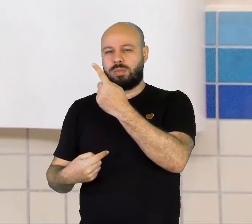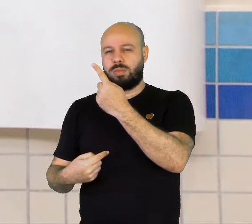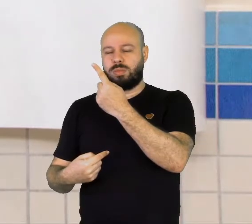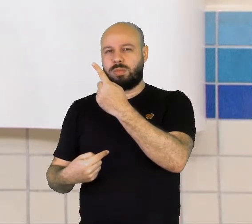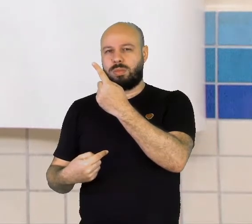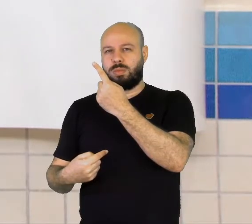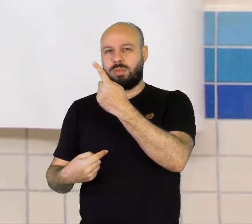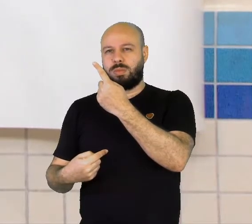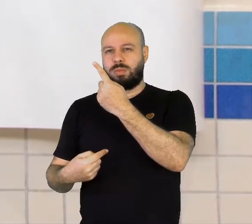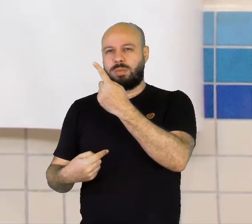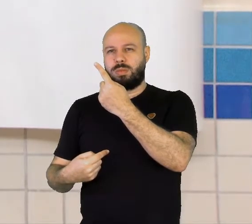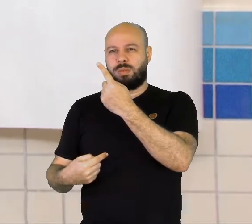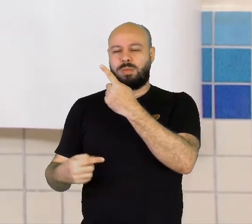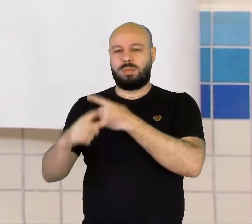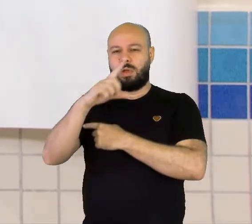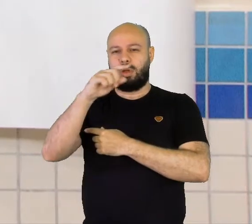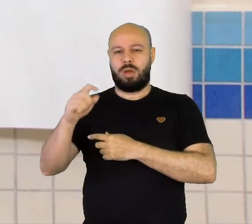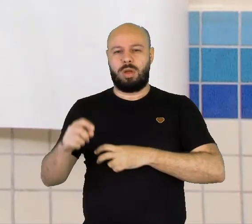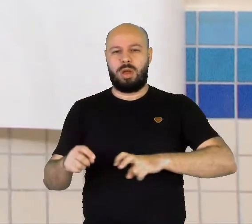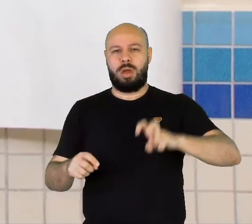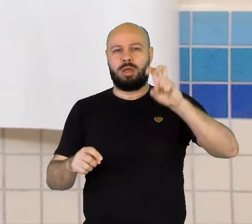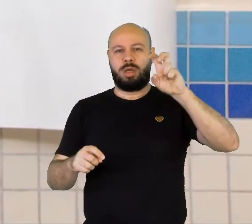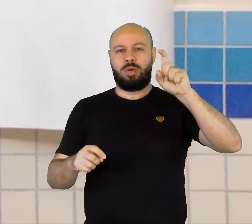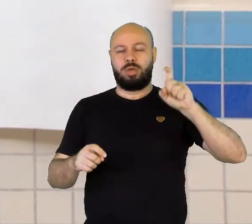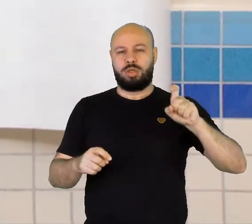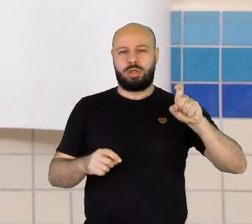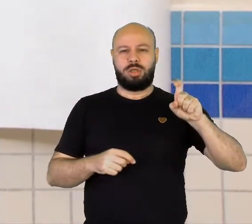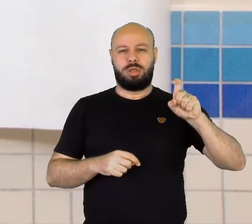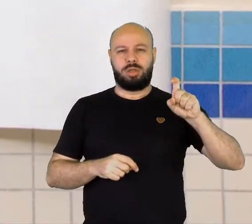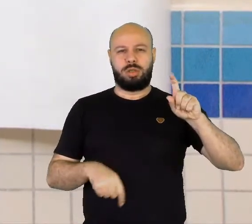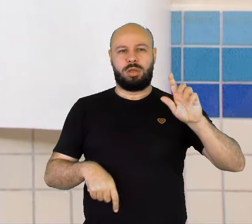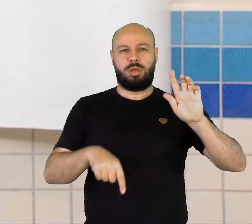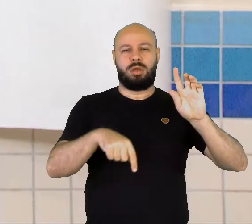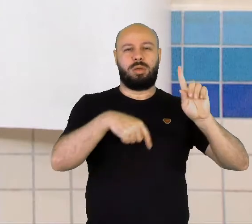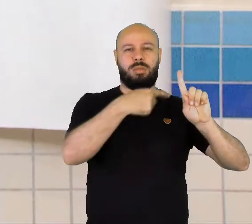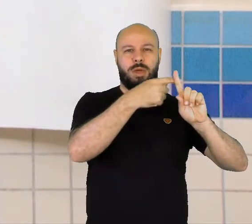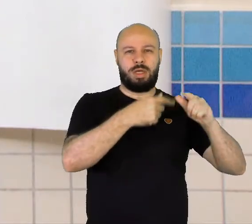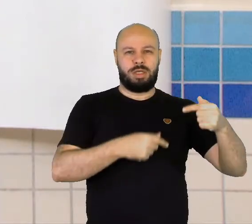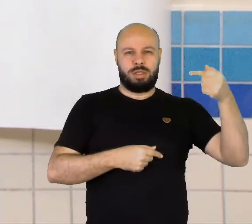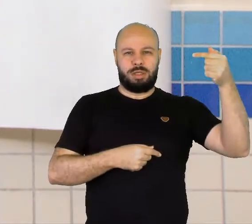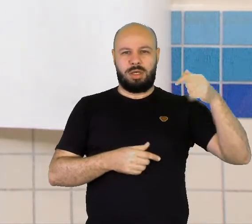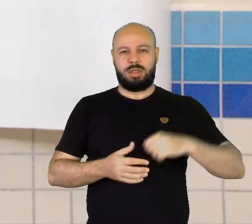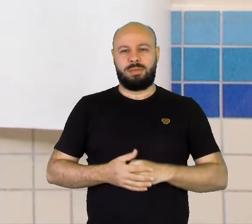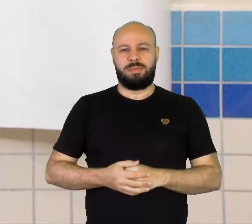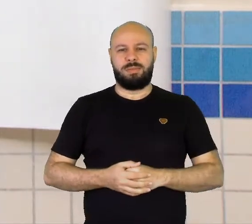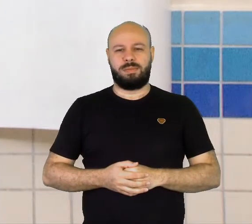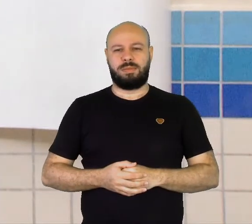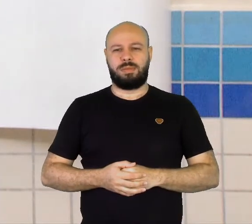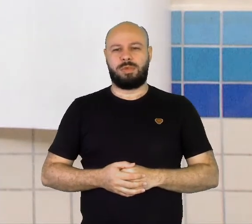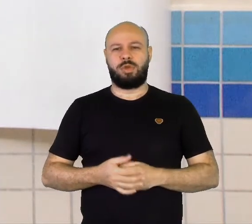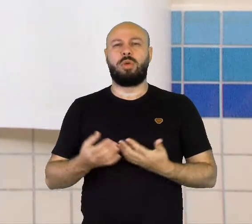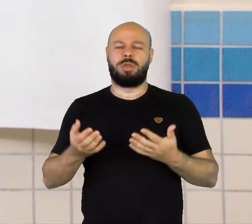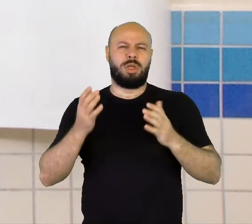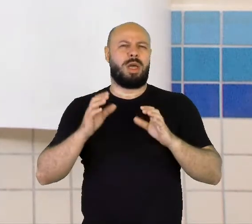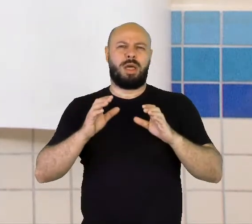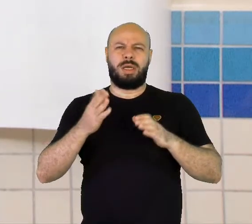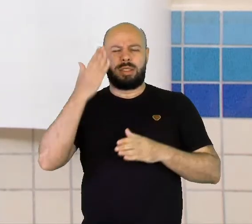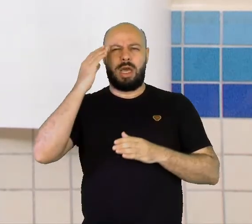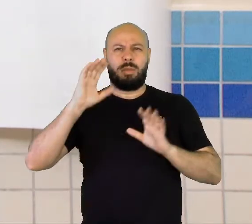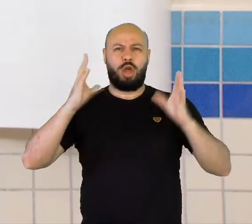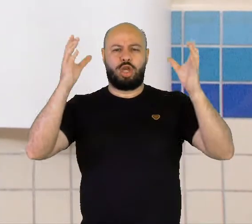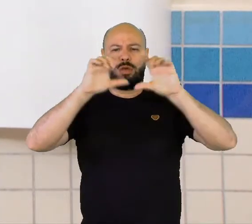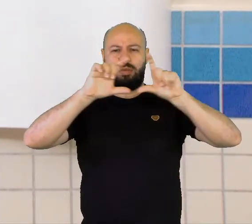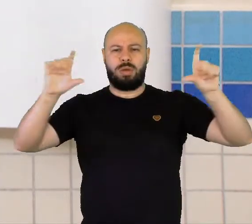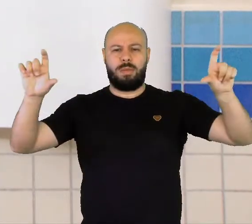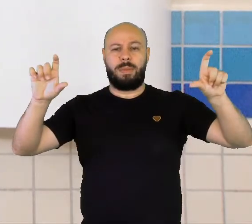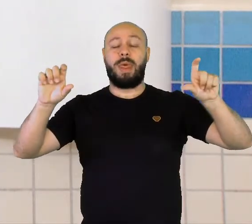menor que 5x mais 7. Como que a gente aprendeu que resolve as inequações? Termos que